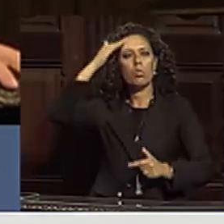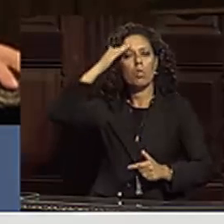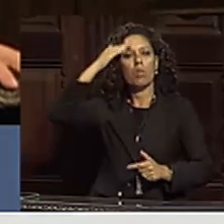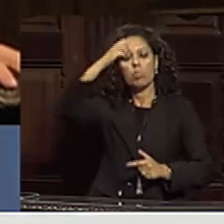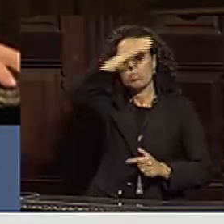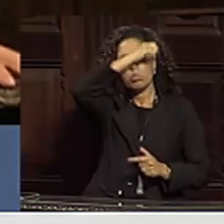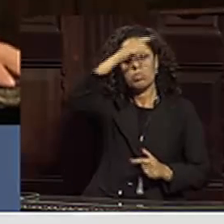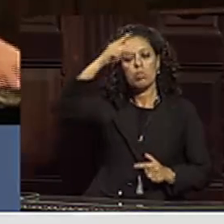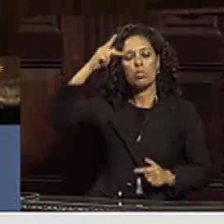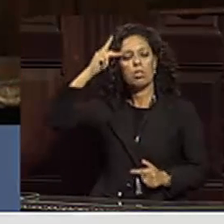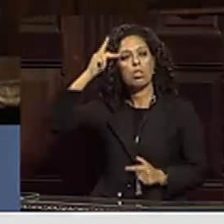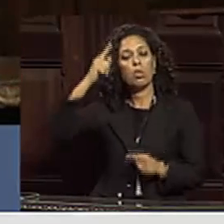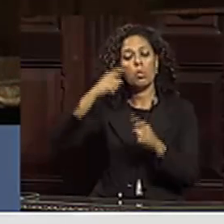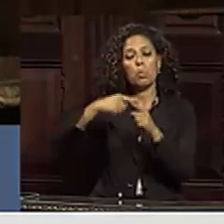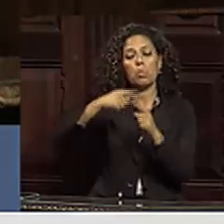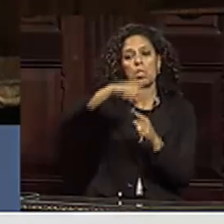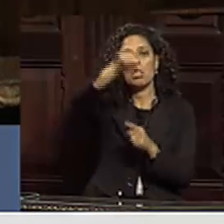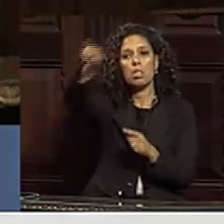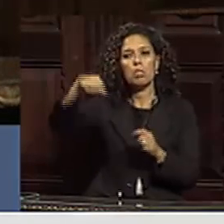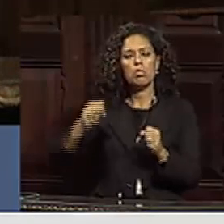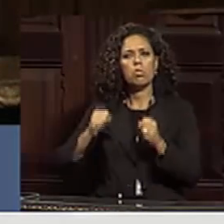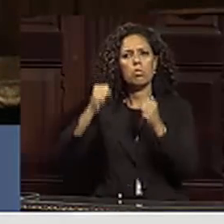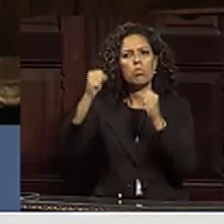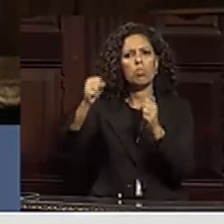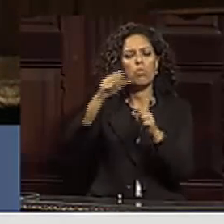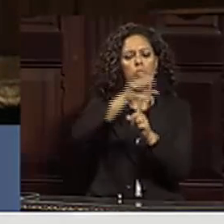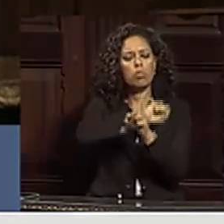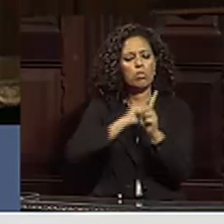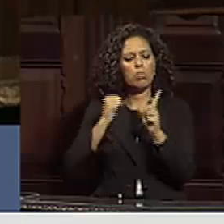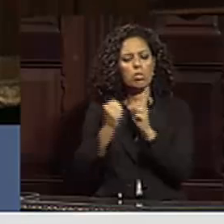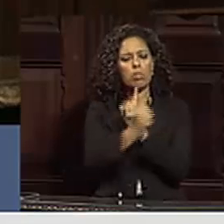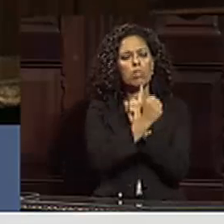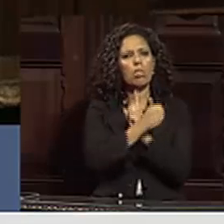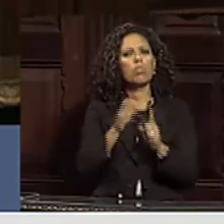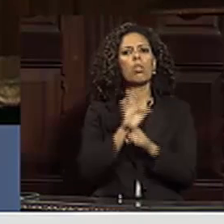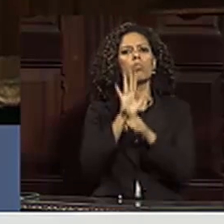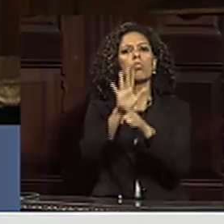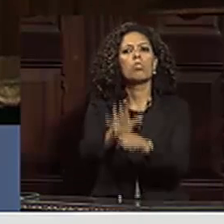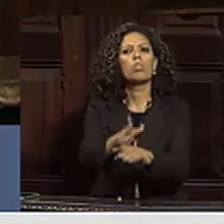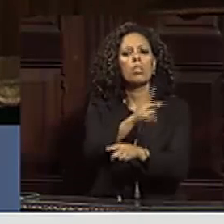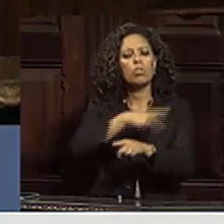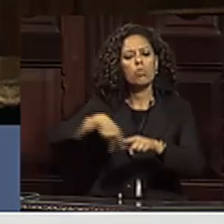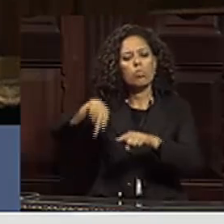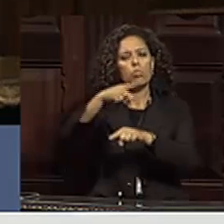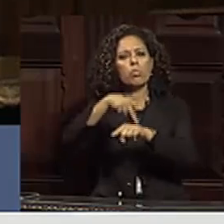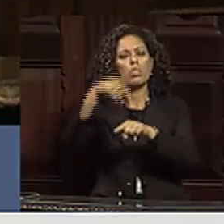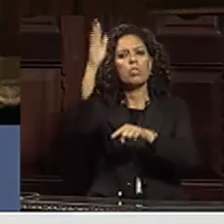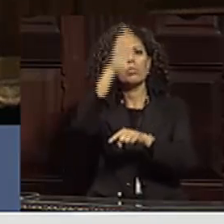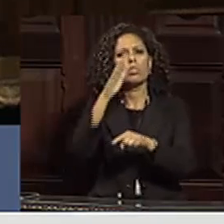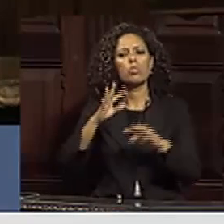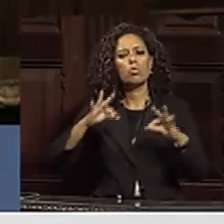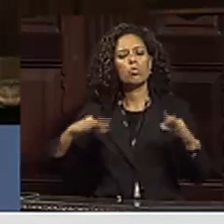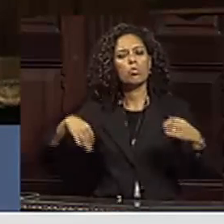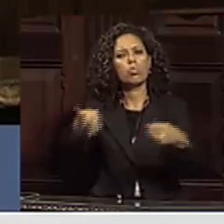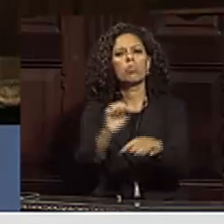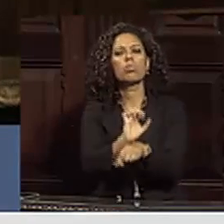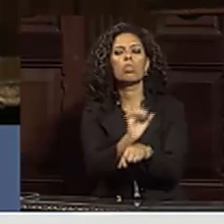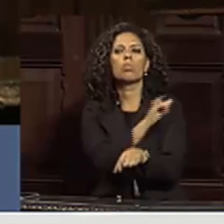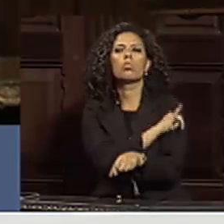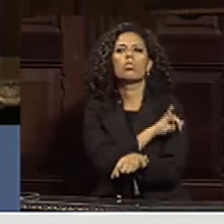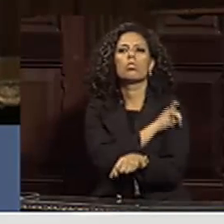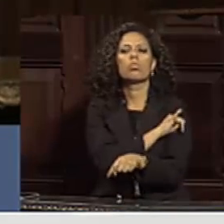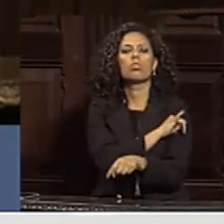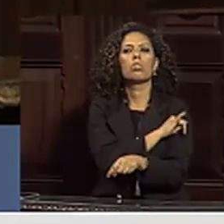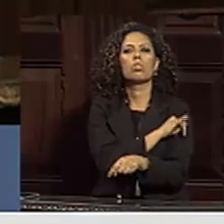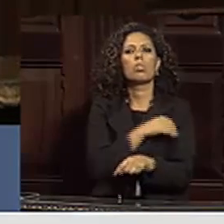têm defendido a sociedade de todo o Brasil, de todo o estado do Rio de Janeiro. E o que